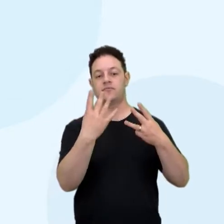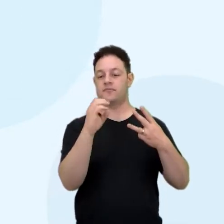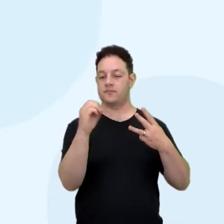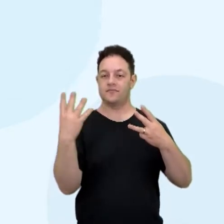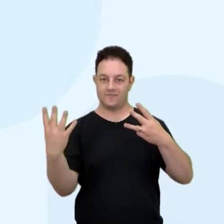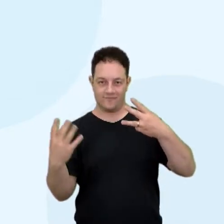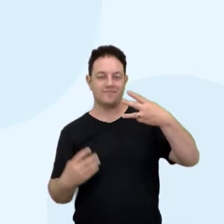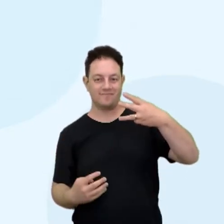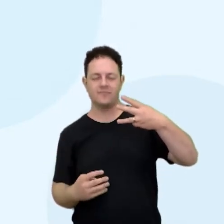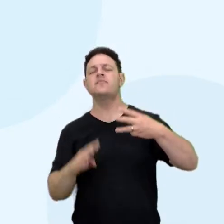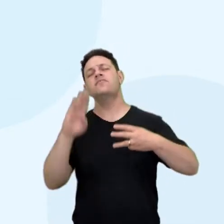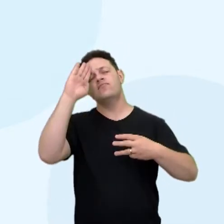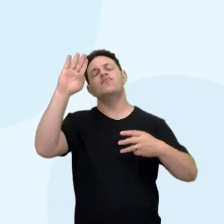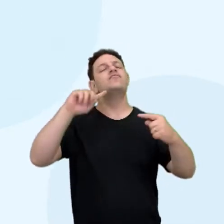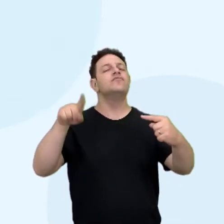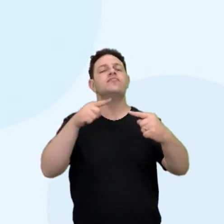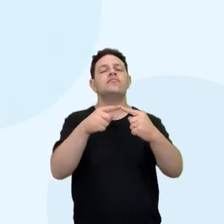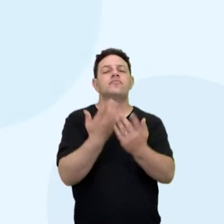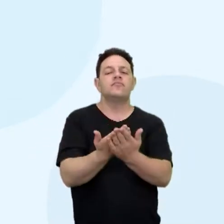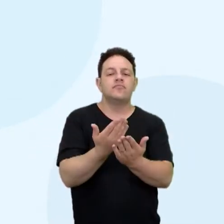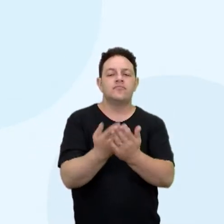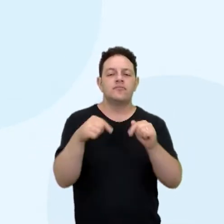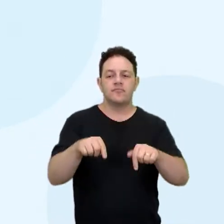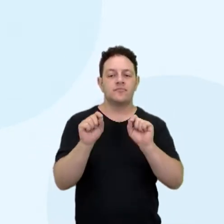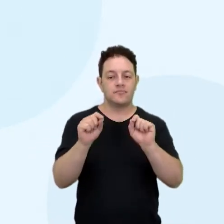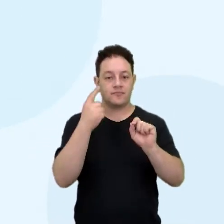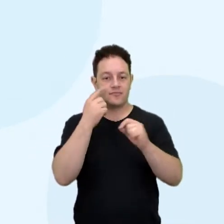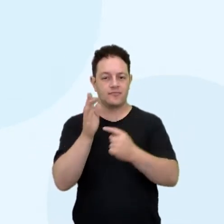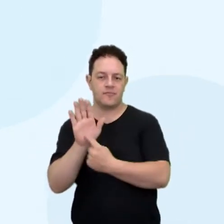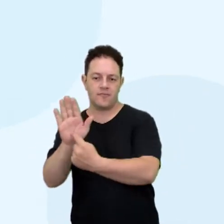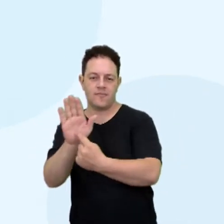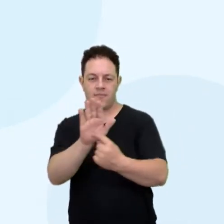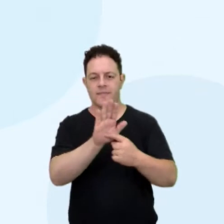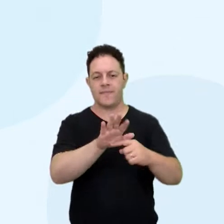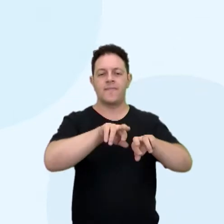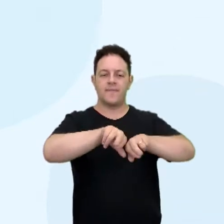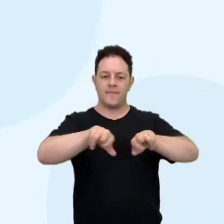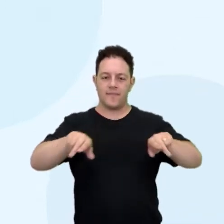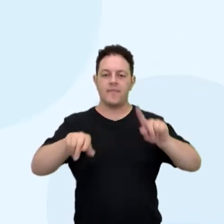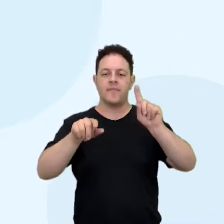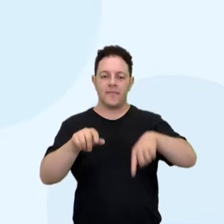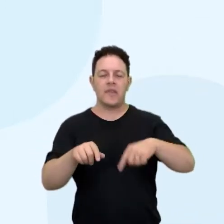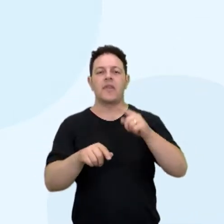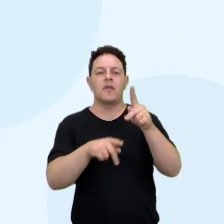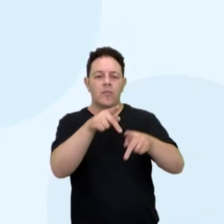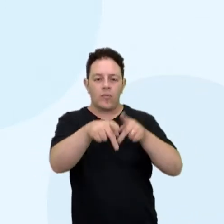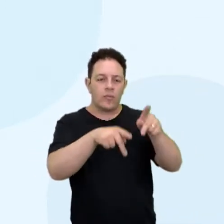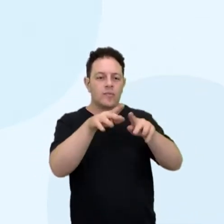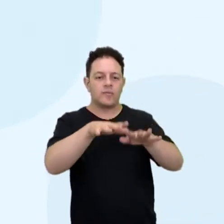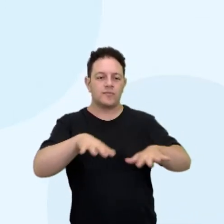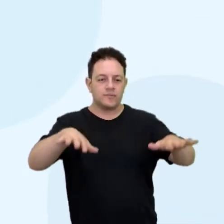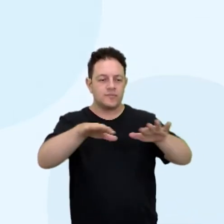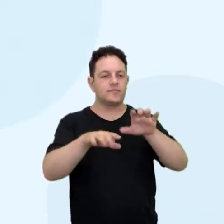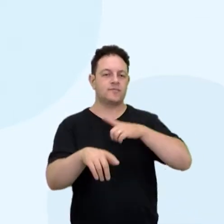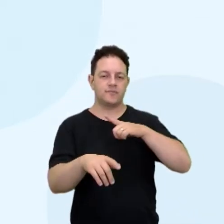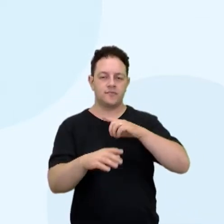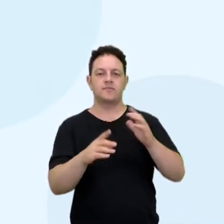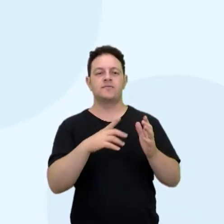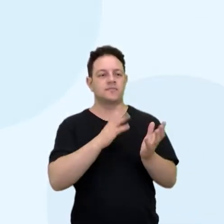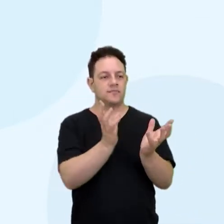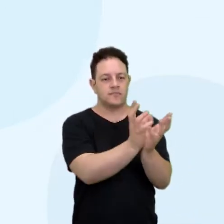404. O objetivo dessa aula é apresentar inúmeras classificações da população brasileira por meio de